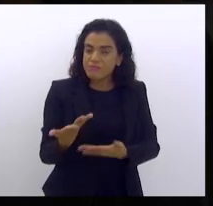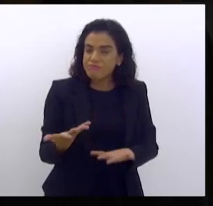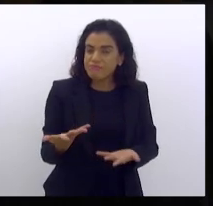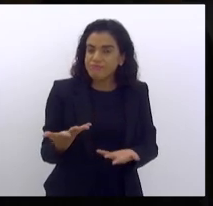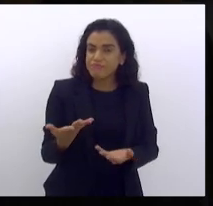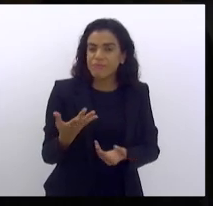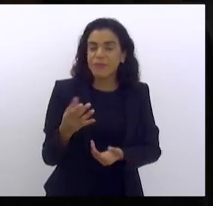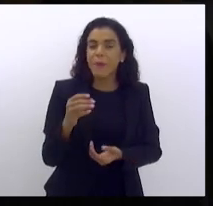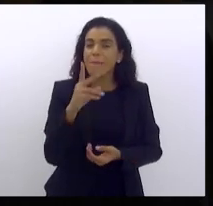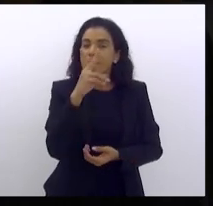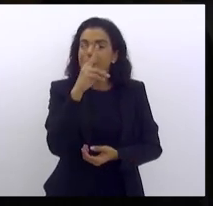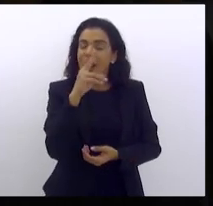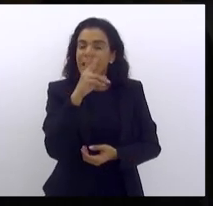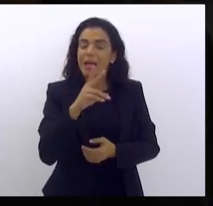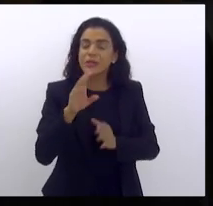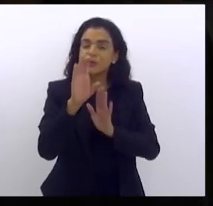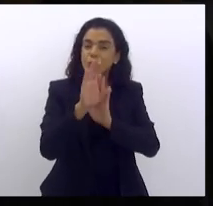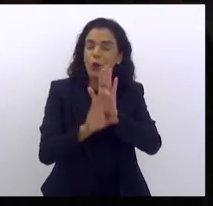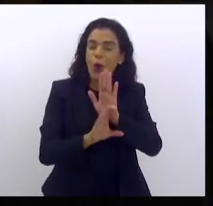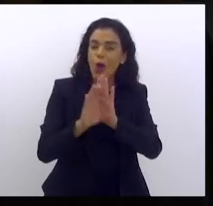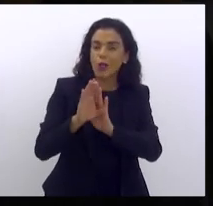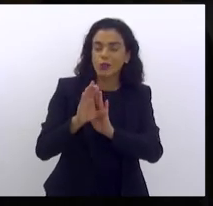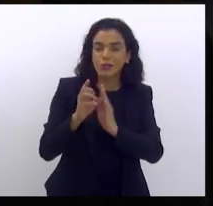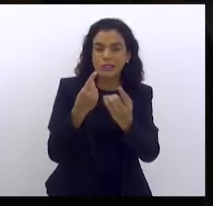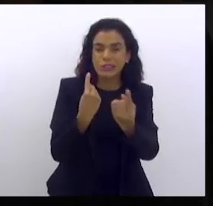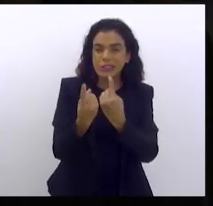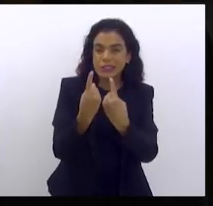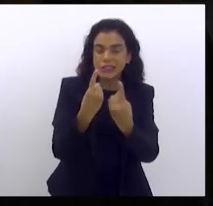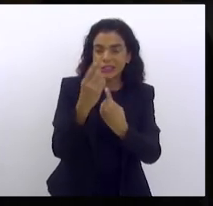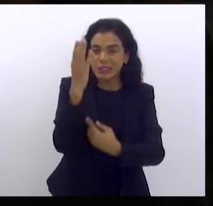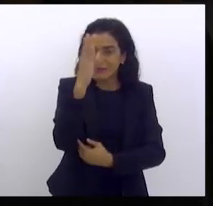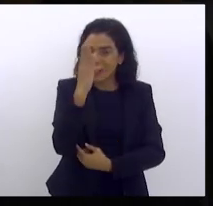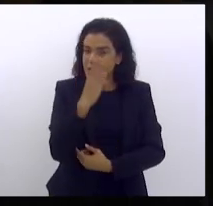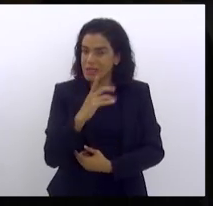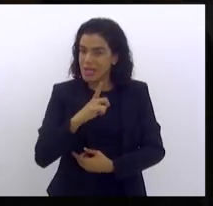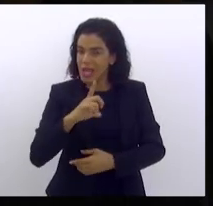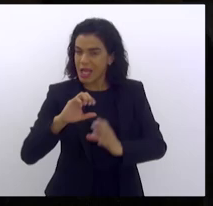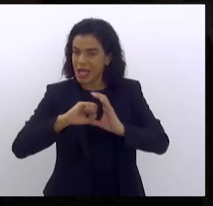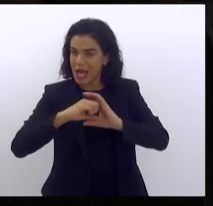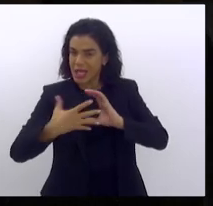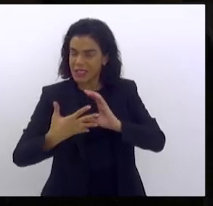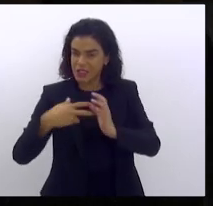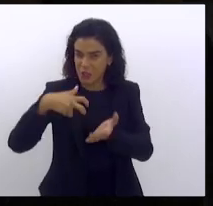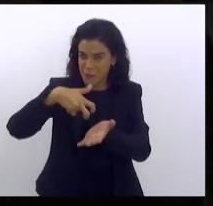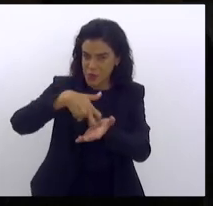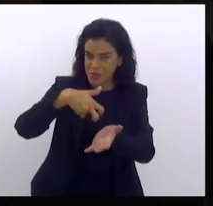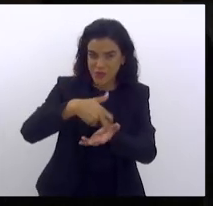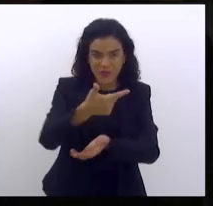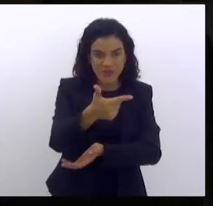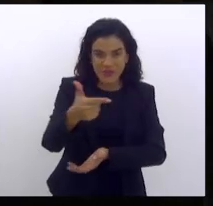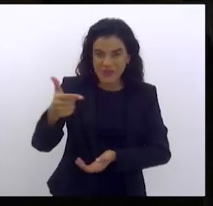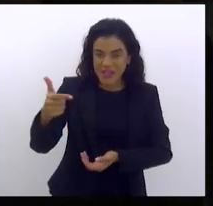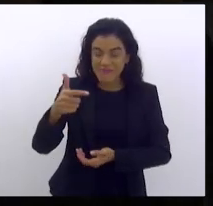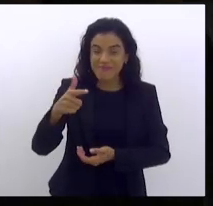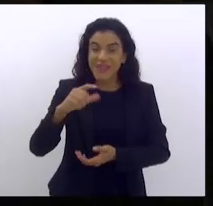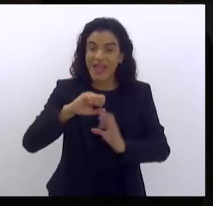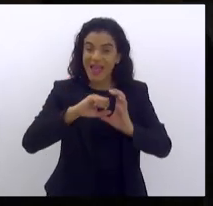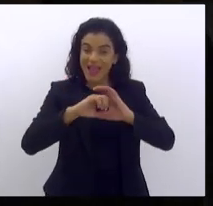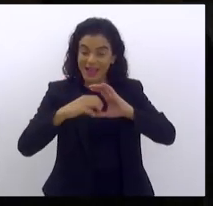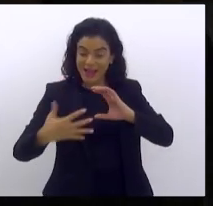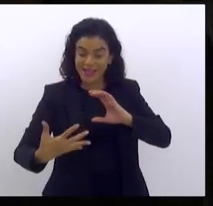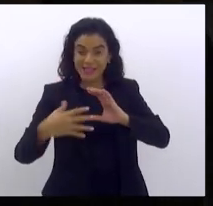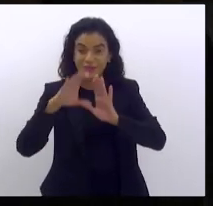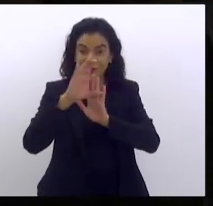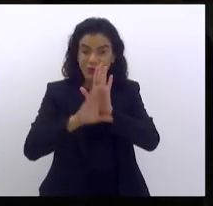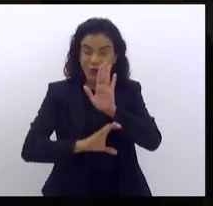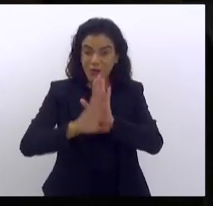Como o Código de Trânsito Brasileiro tivesse a característica punitiva, quando a característica do